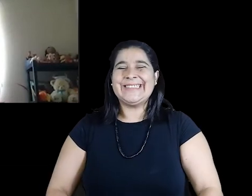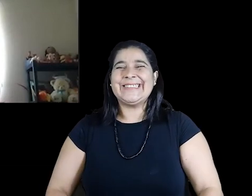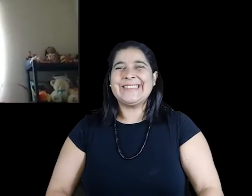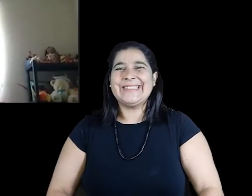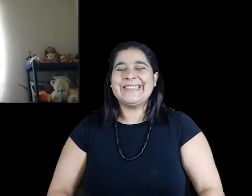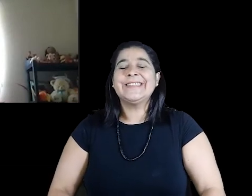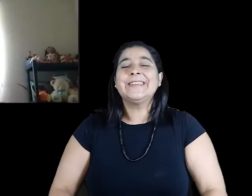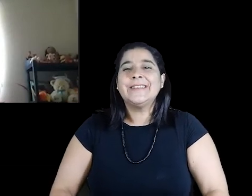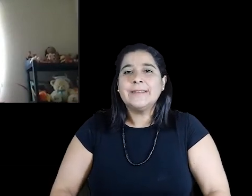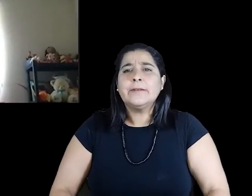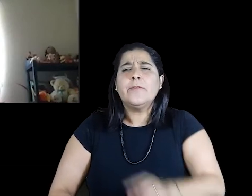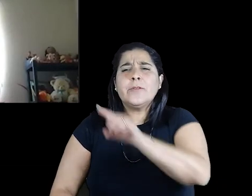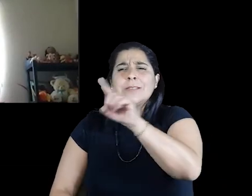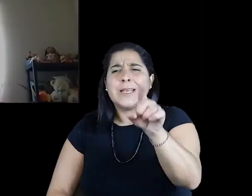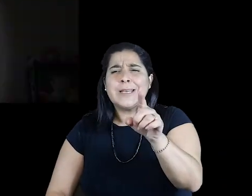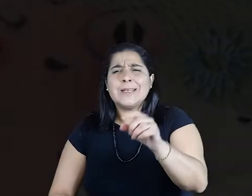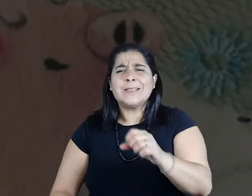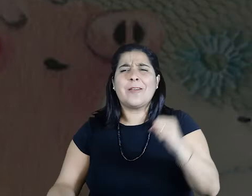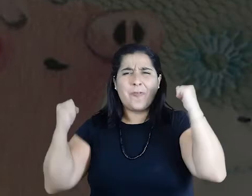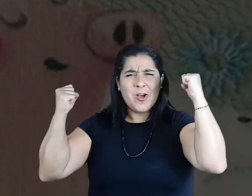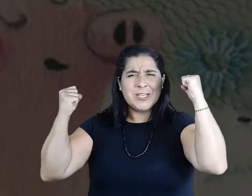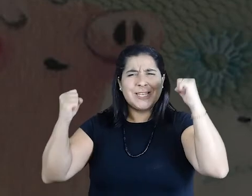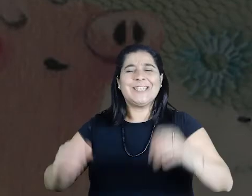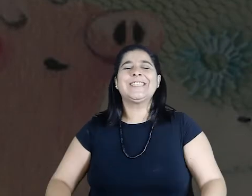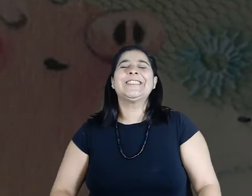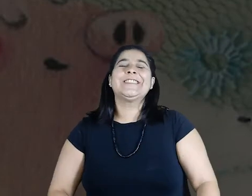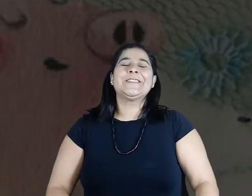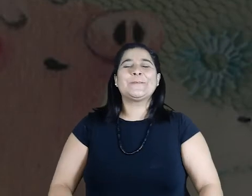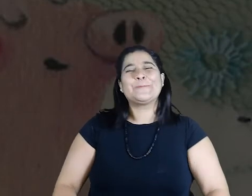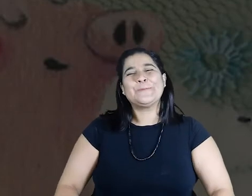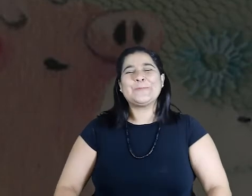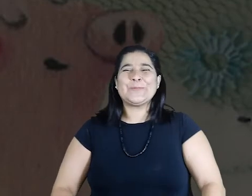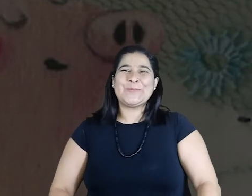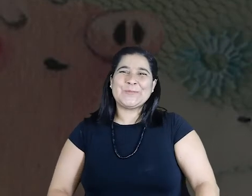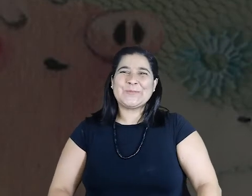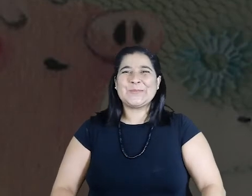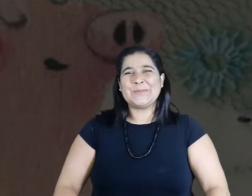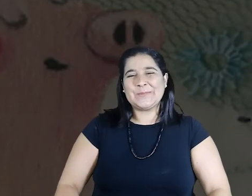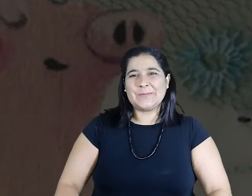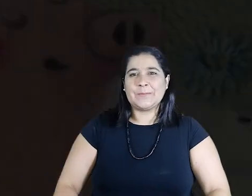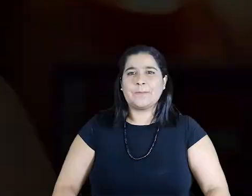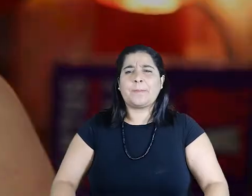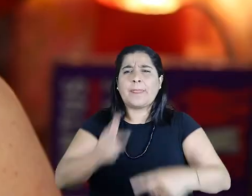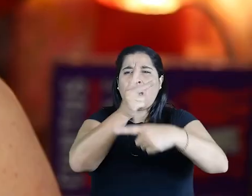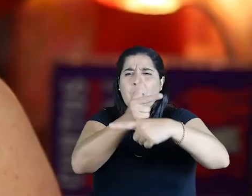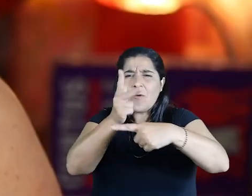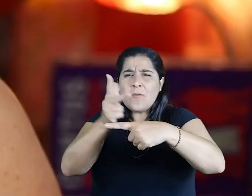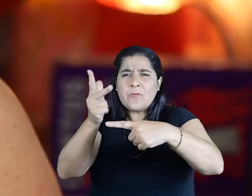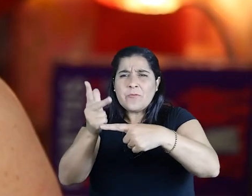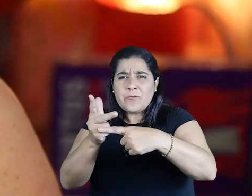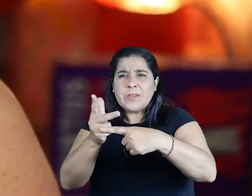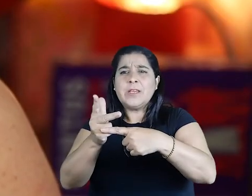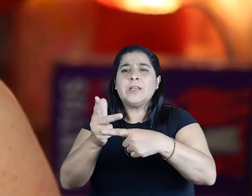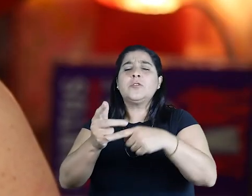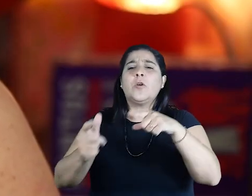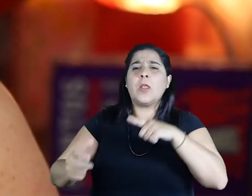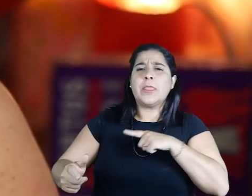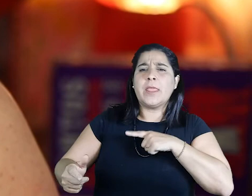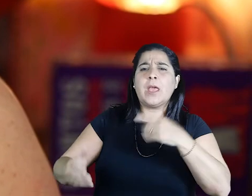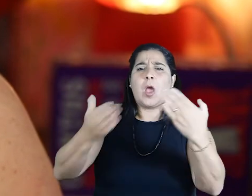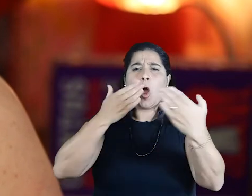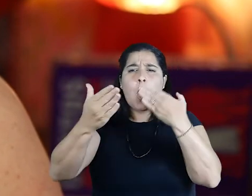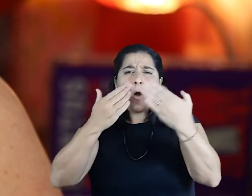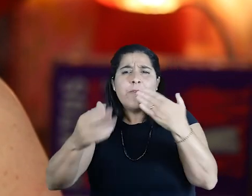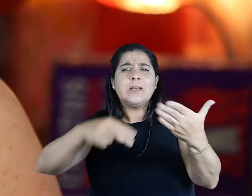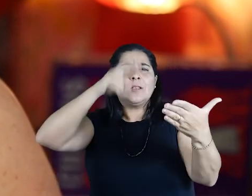Alguém mais tem um poder? Além desse vídeo, vocês encontram conversas sobre